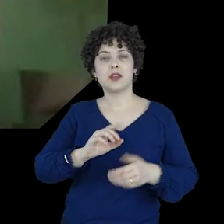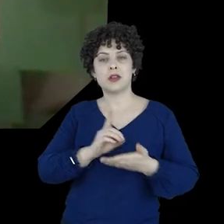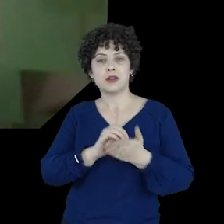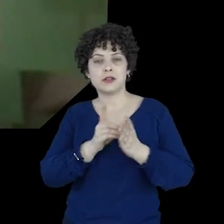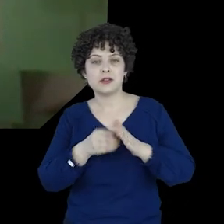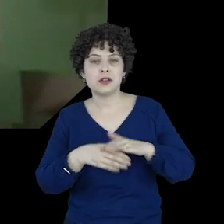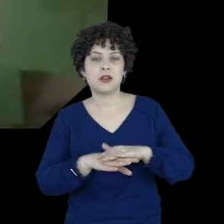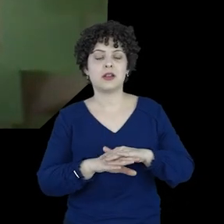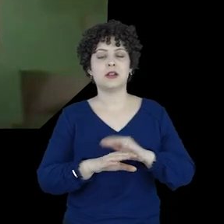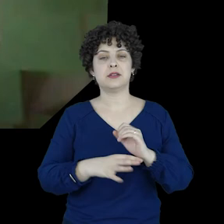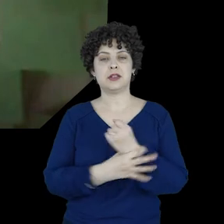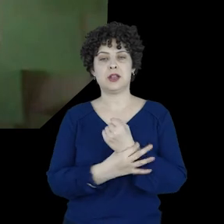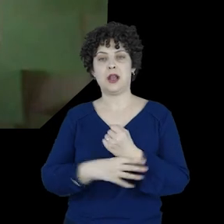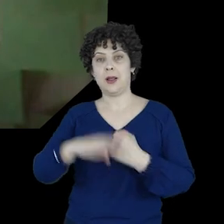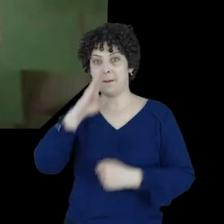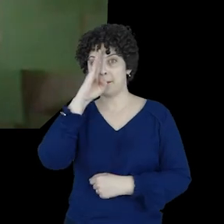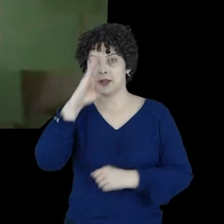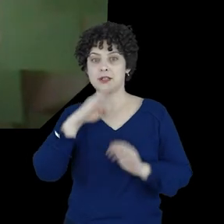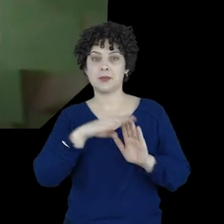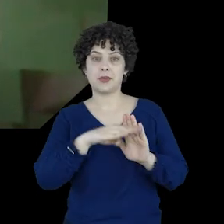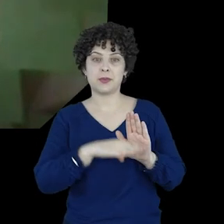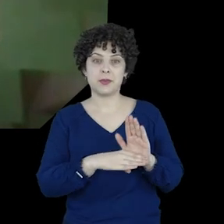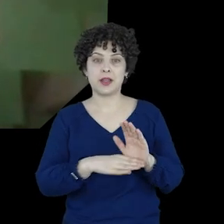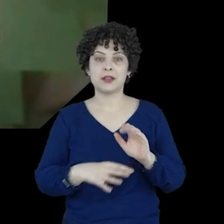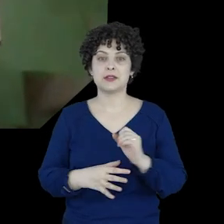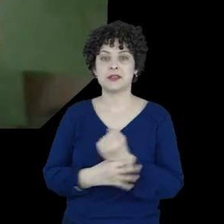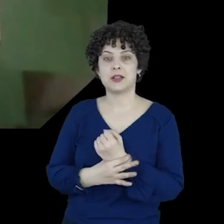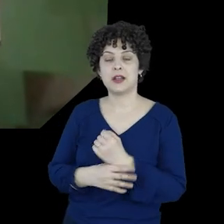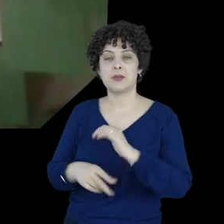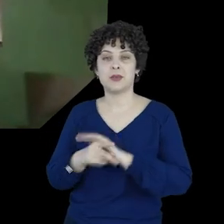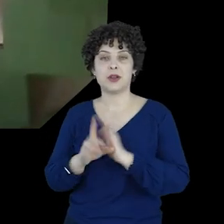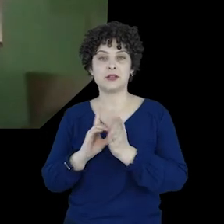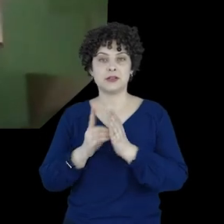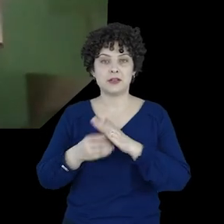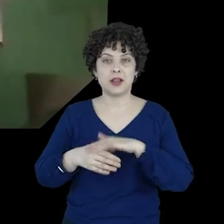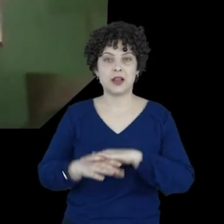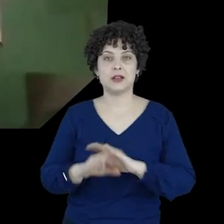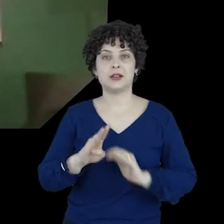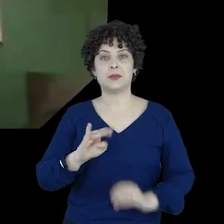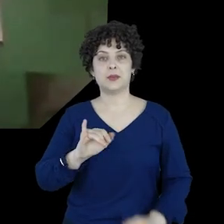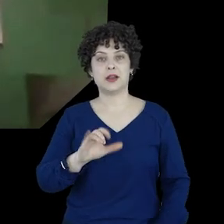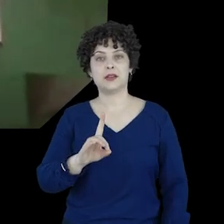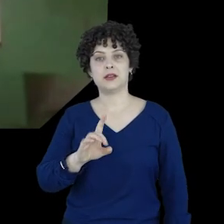Design ou os princípios Savory by Design.